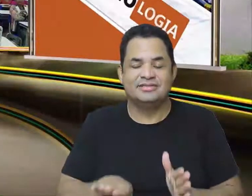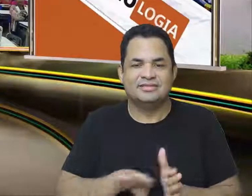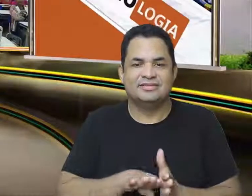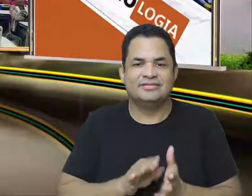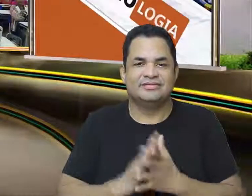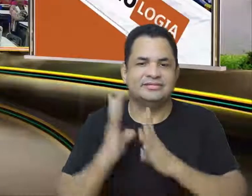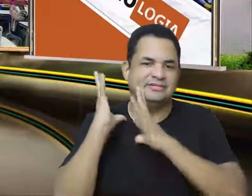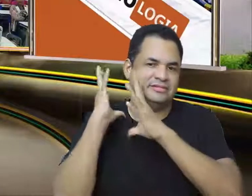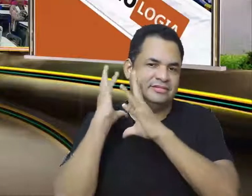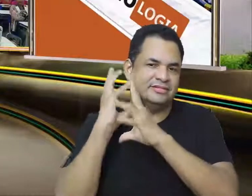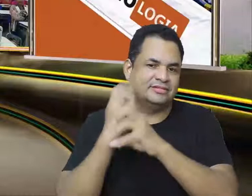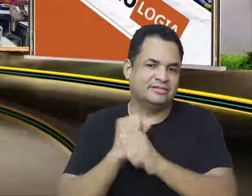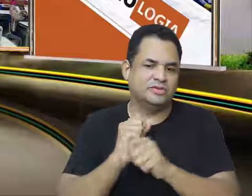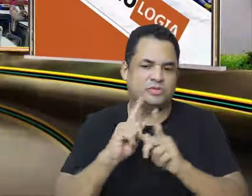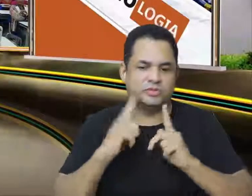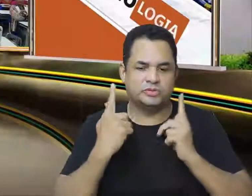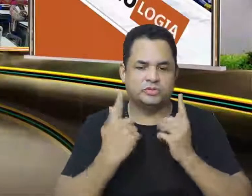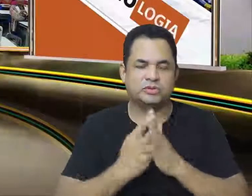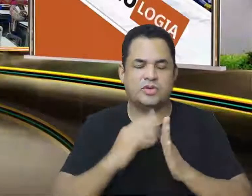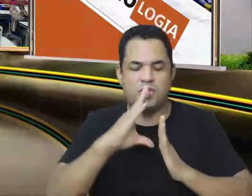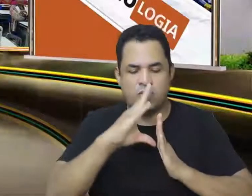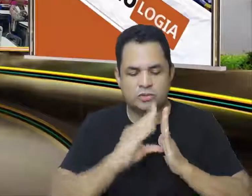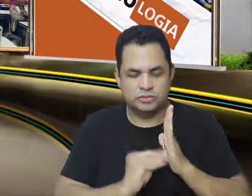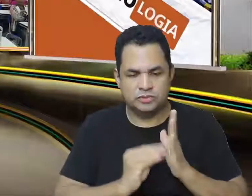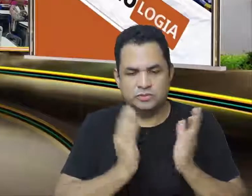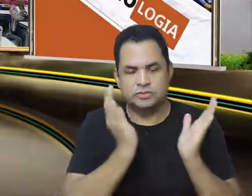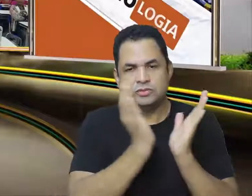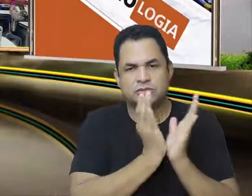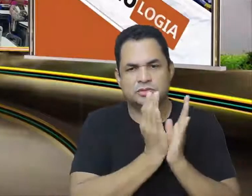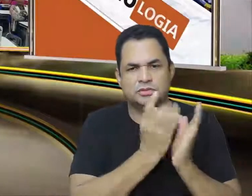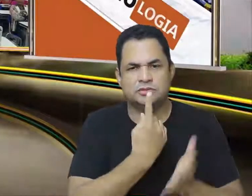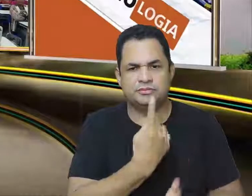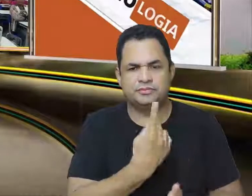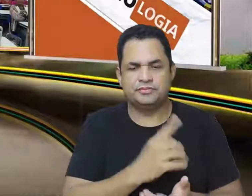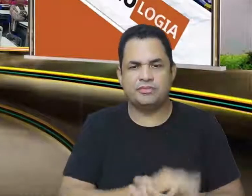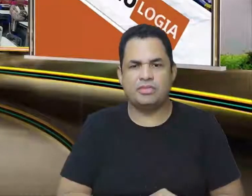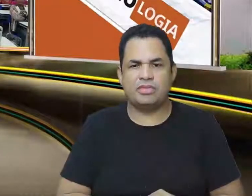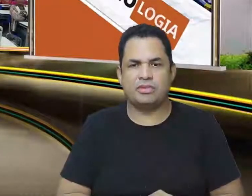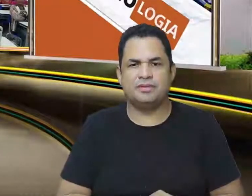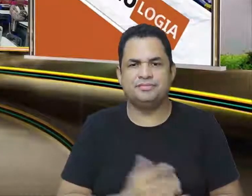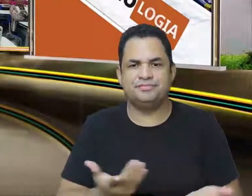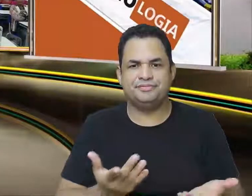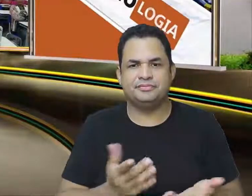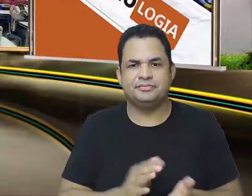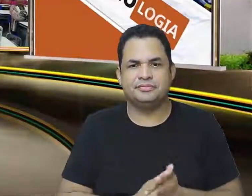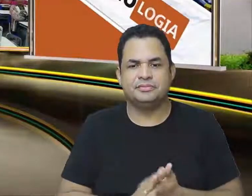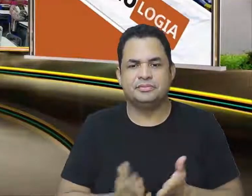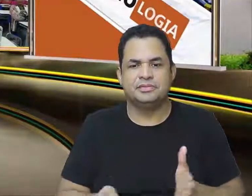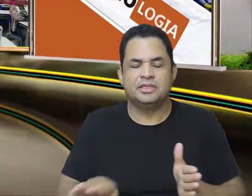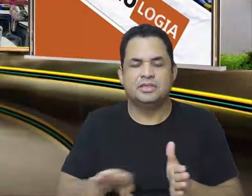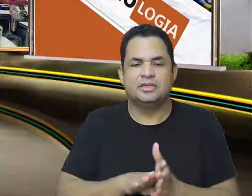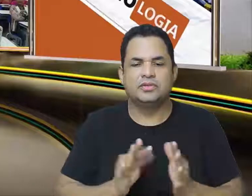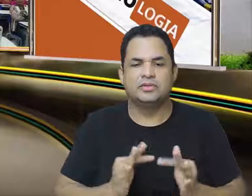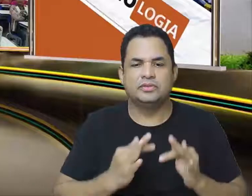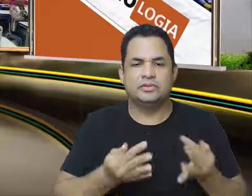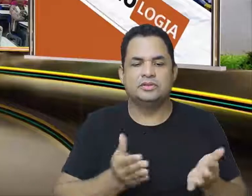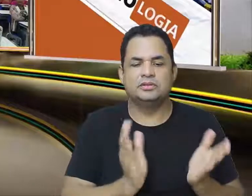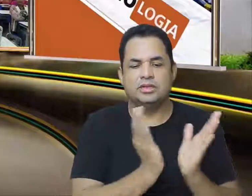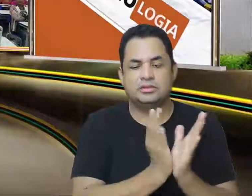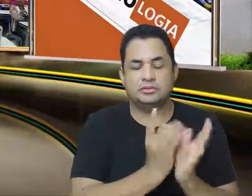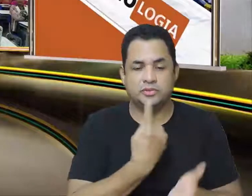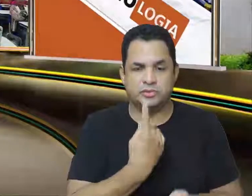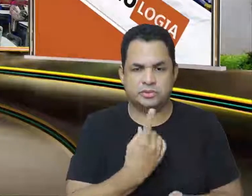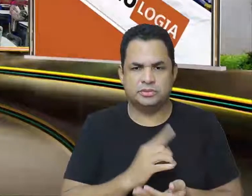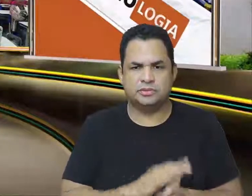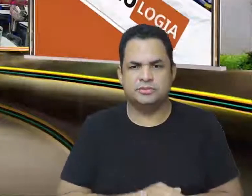na revisão geral de conteúdos da unidade 1. Ah, gente, estamos chegando no final da unidade 1, então.